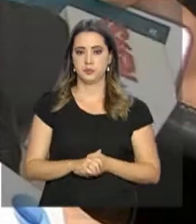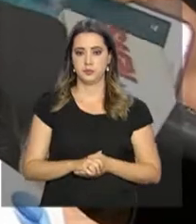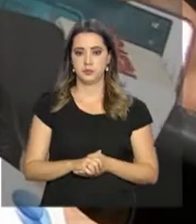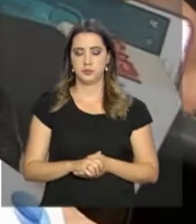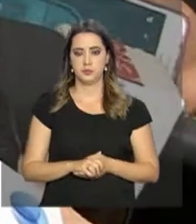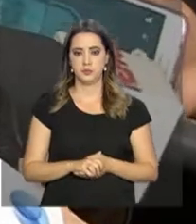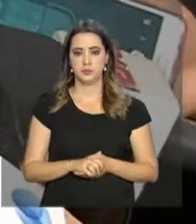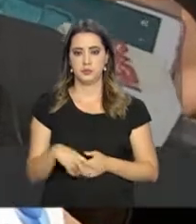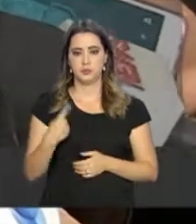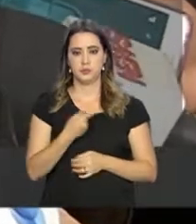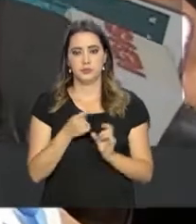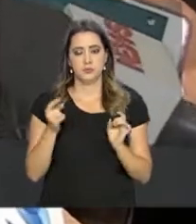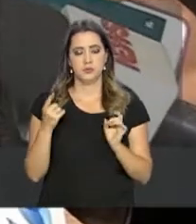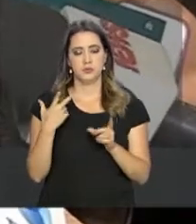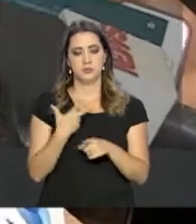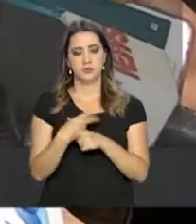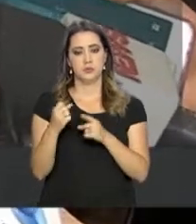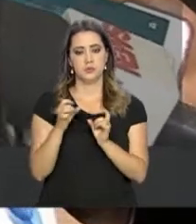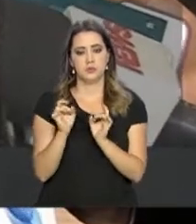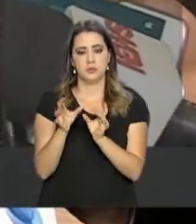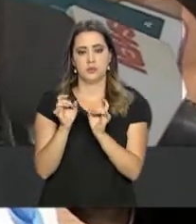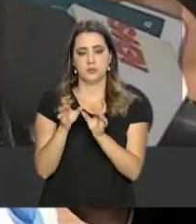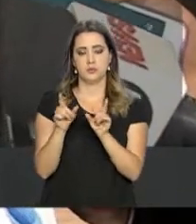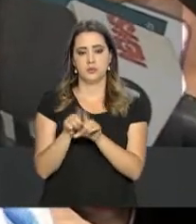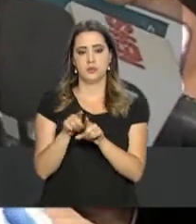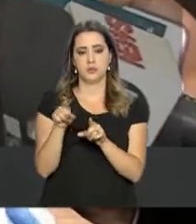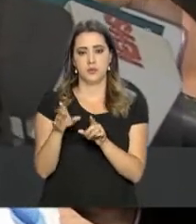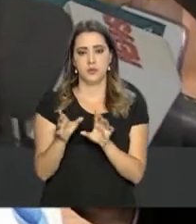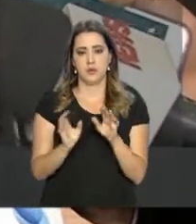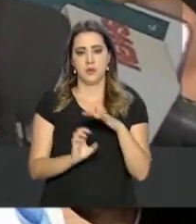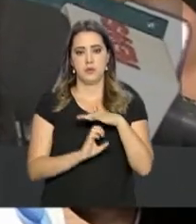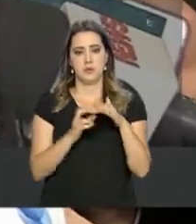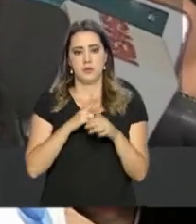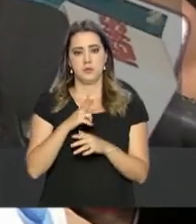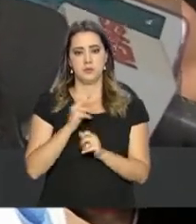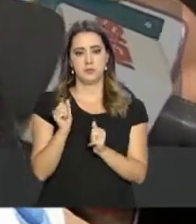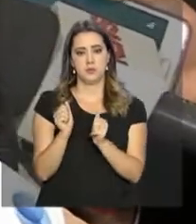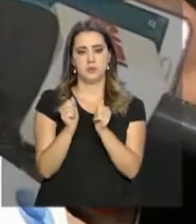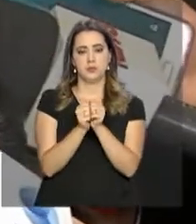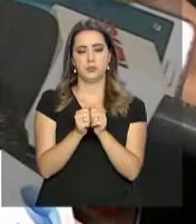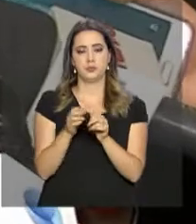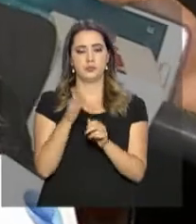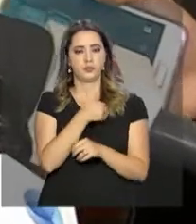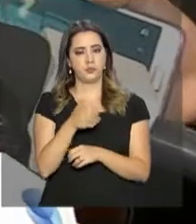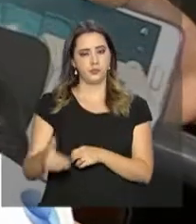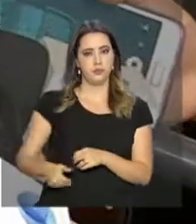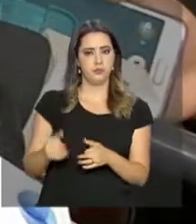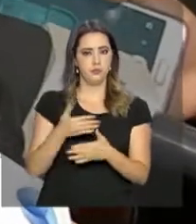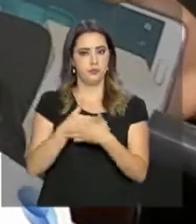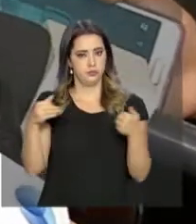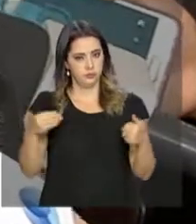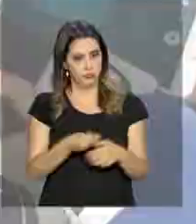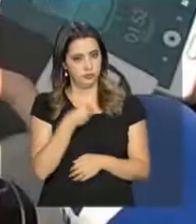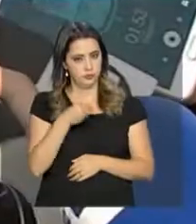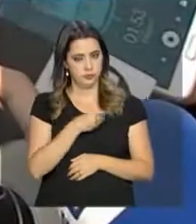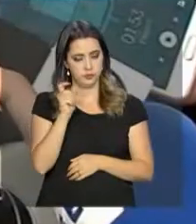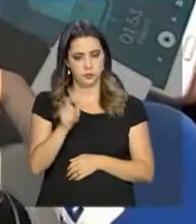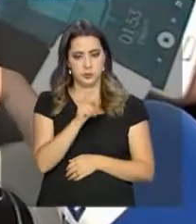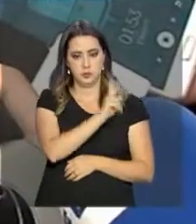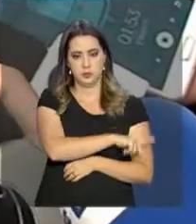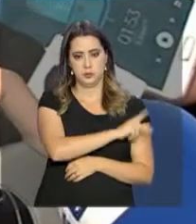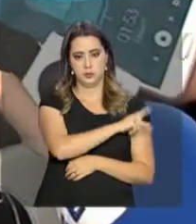sucesso a iniciativa privada está somando com o governo para melhorar a vida das pessoas dos usuários além do estado do piauí governo